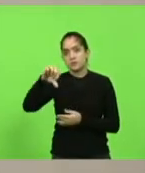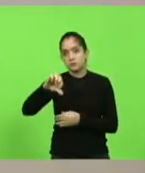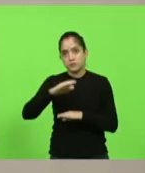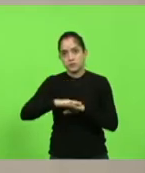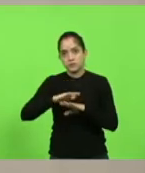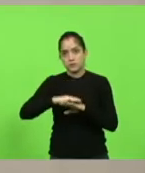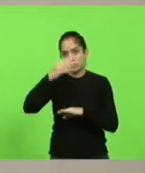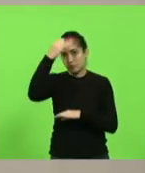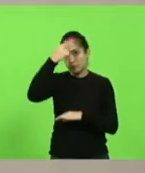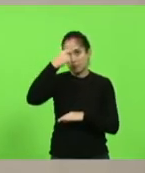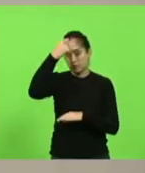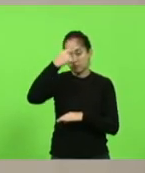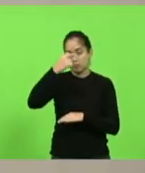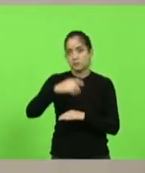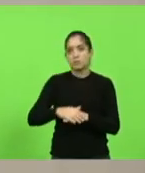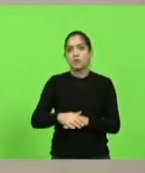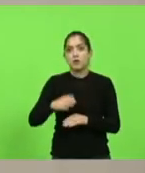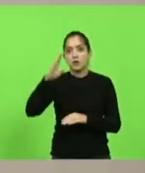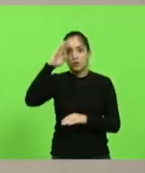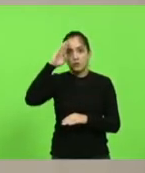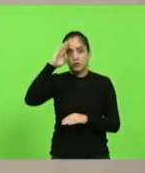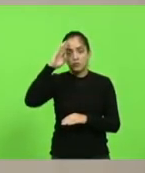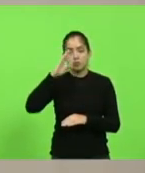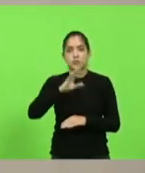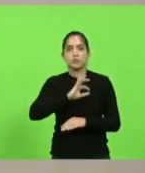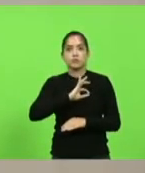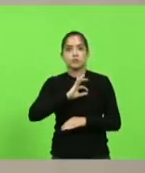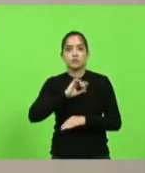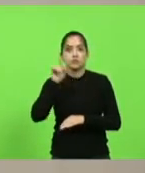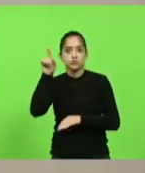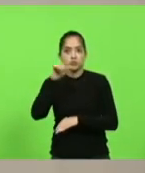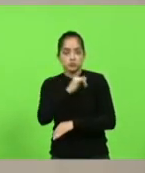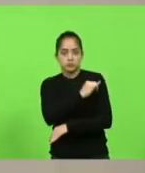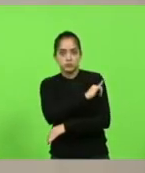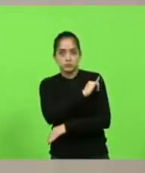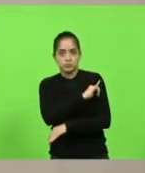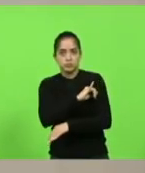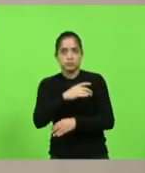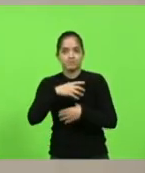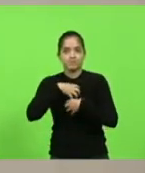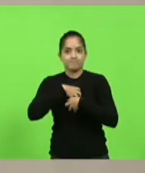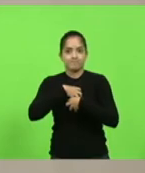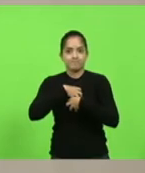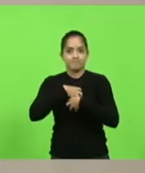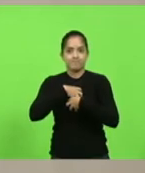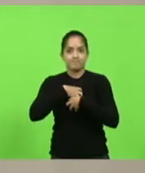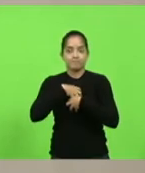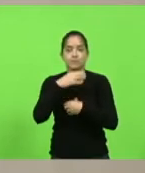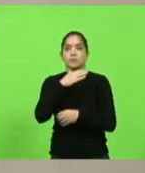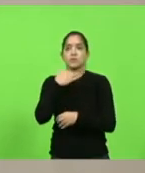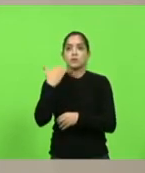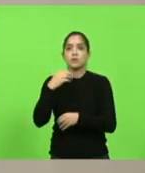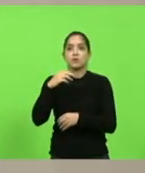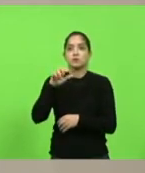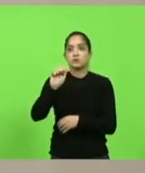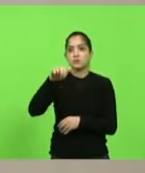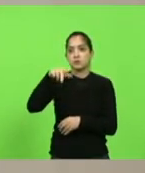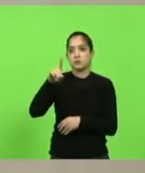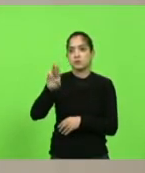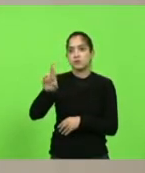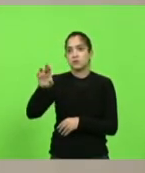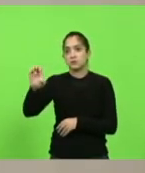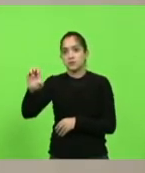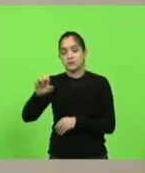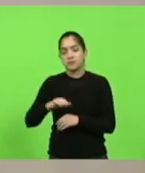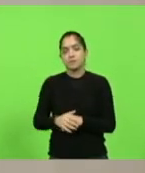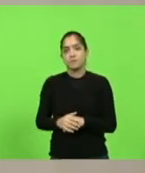Cudilarque, manifestando ao comando da Polícia Civil do Rio de Janeiro, pesar pelo falecimento do policial André Leonardo de Melo Frias.